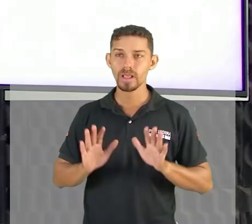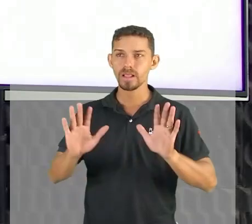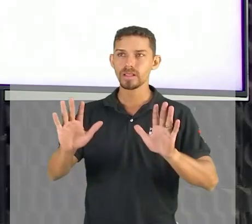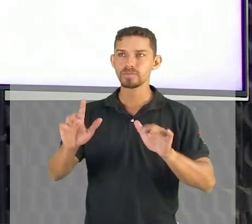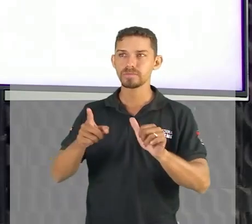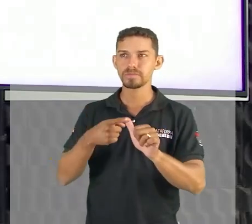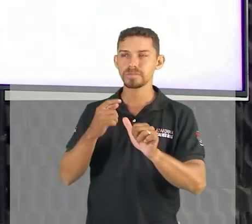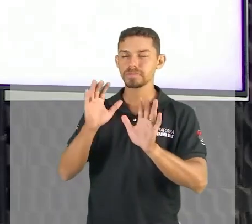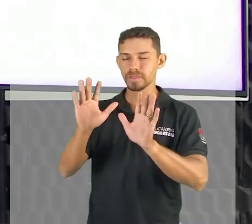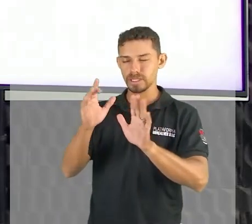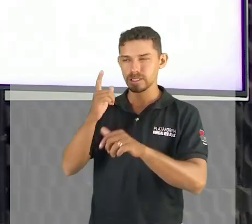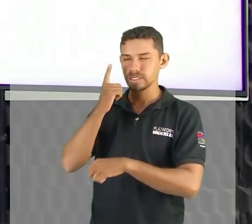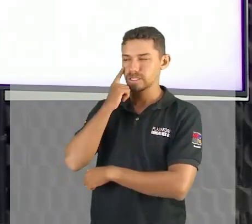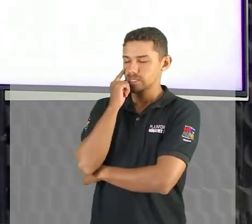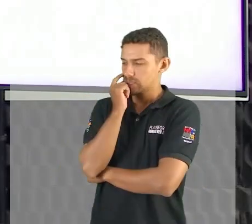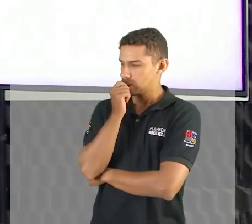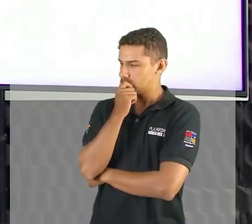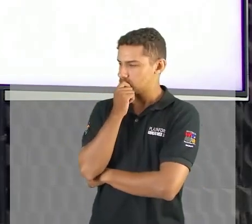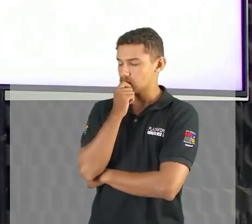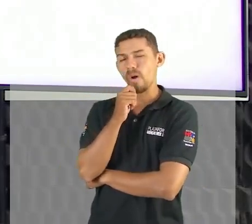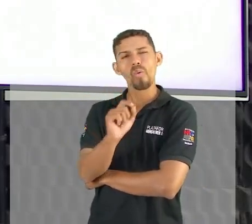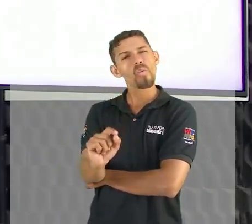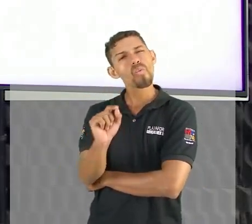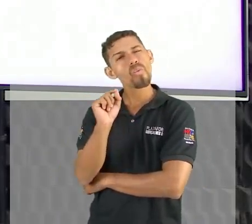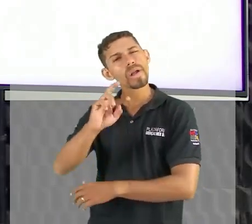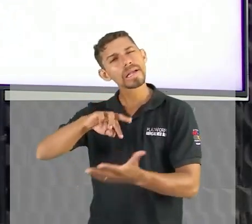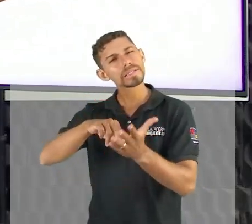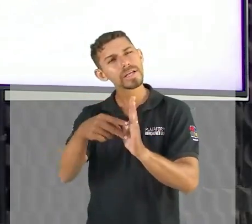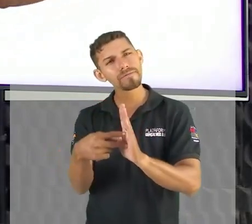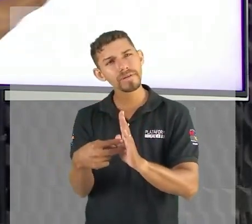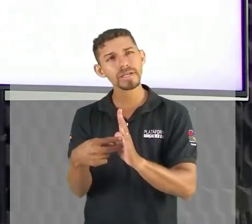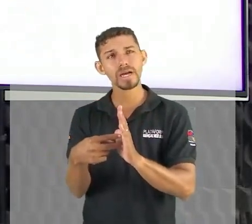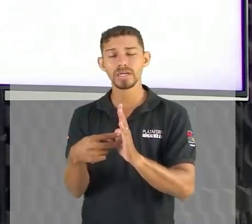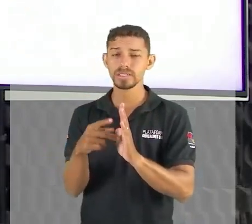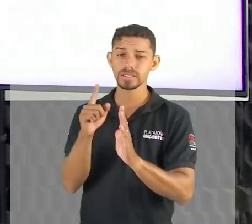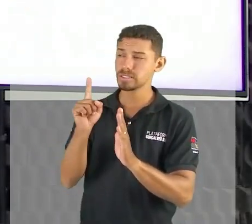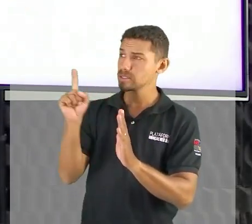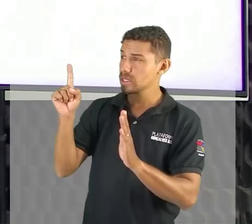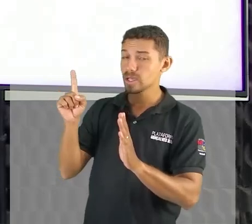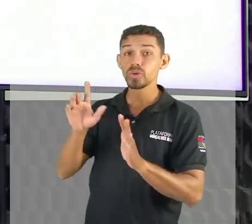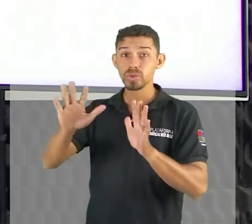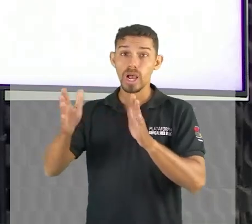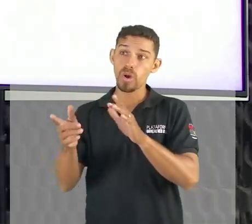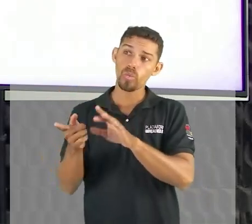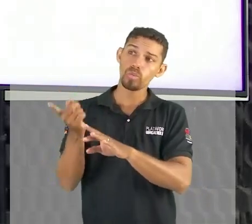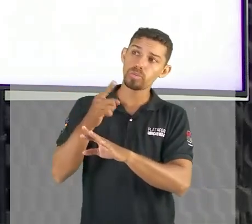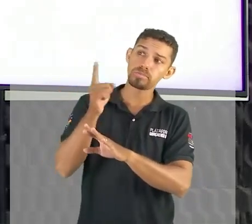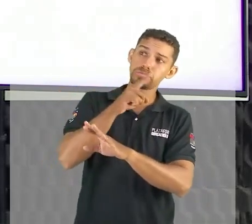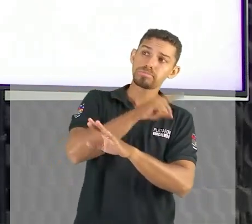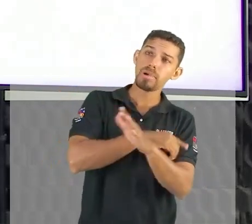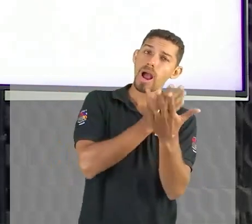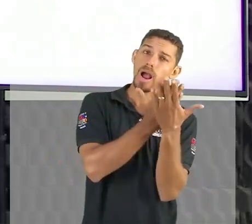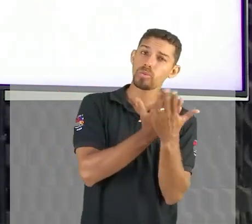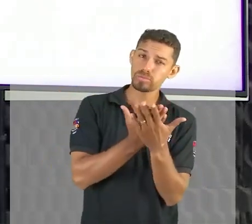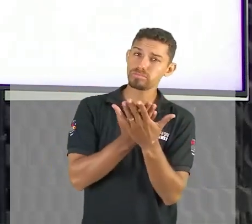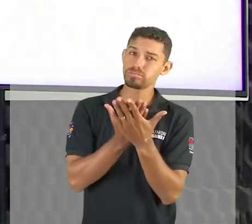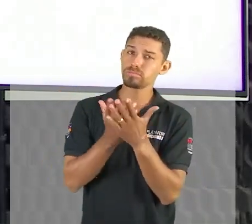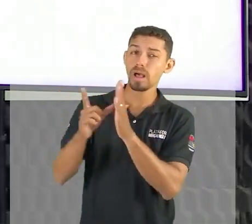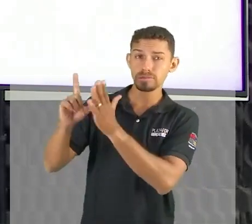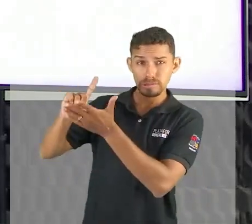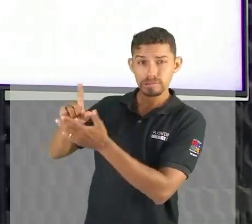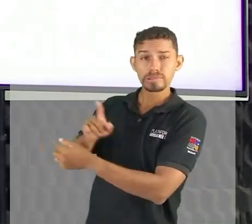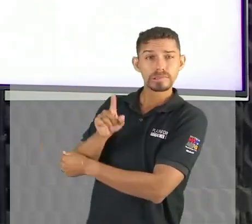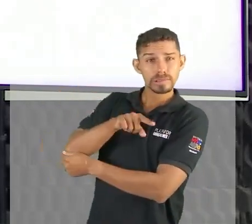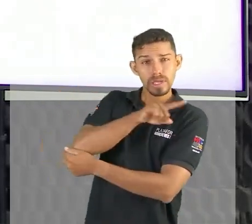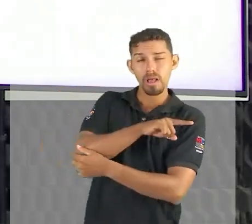primeiro vamos ver aqui o que que é esse o que que significa isso se você já assistiu outras aulas sabe que aqueles valores que